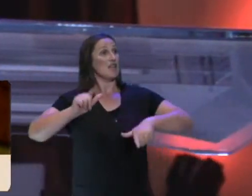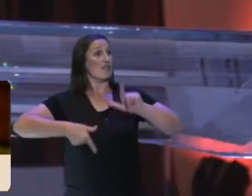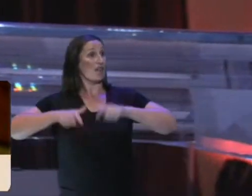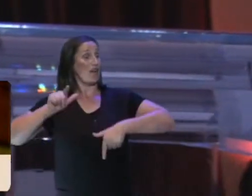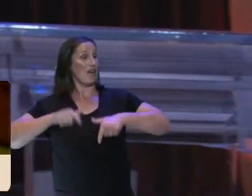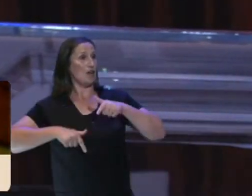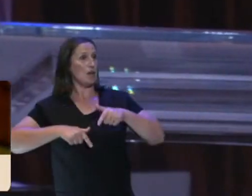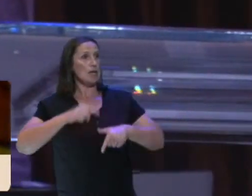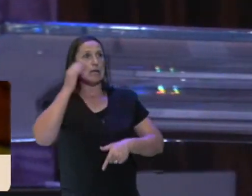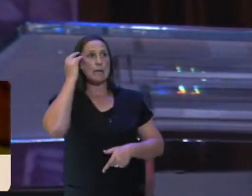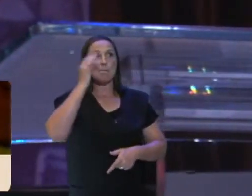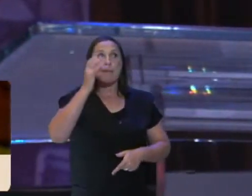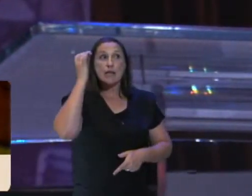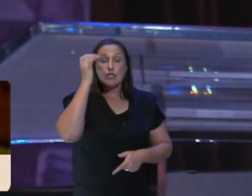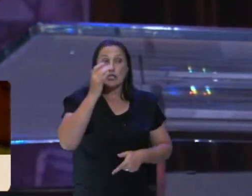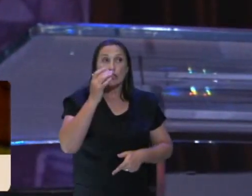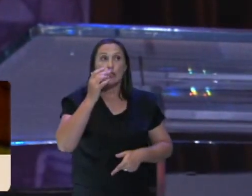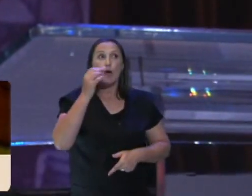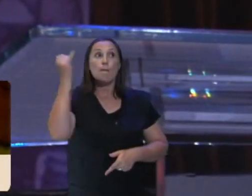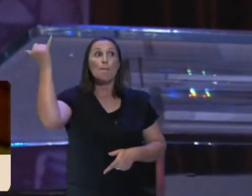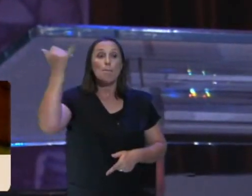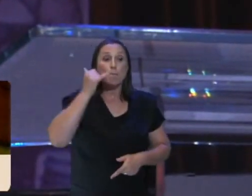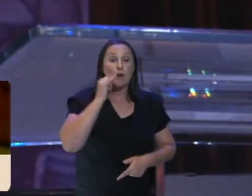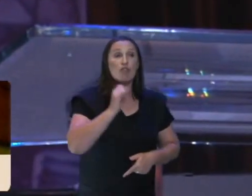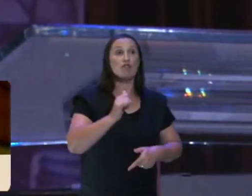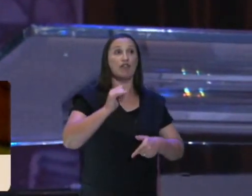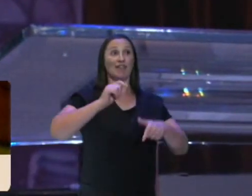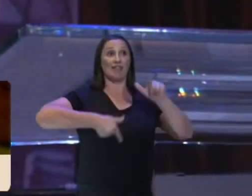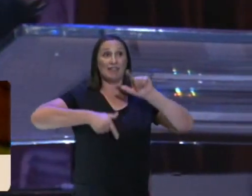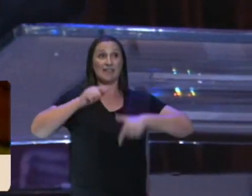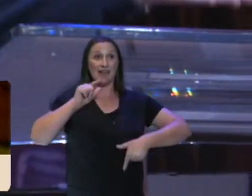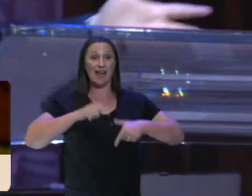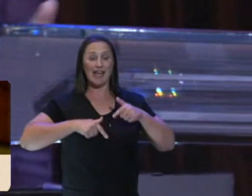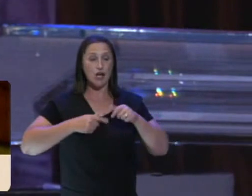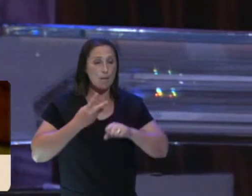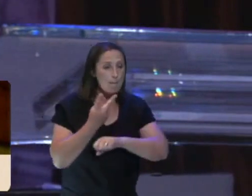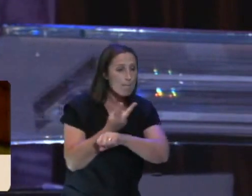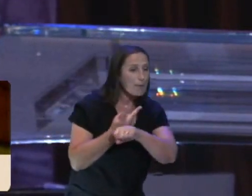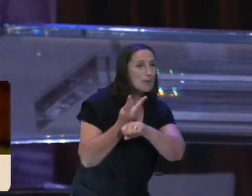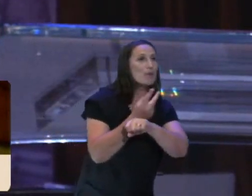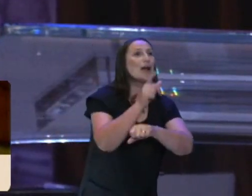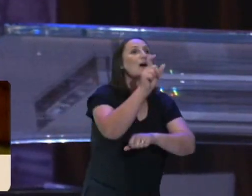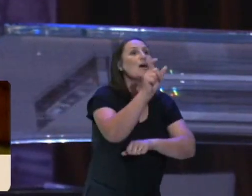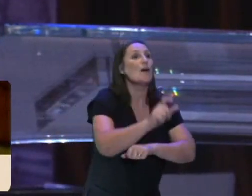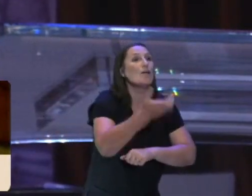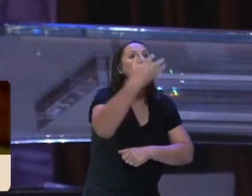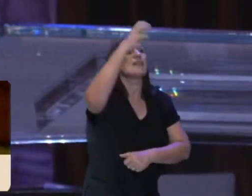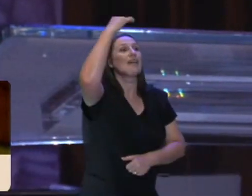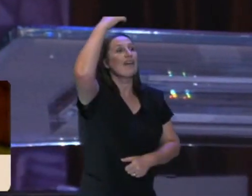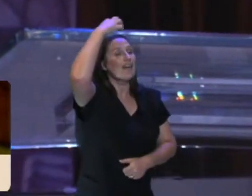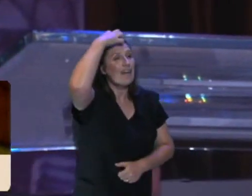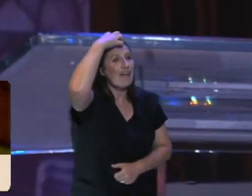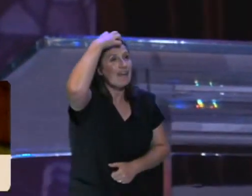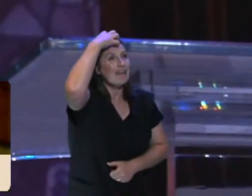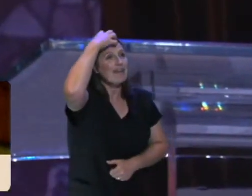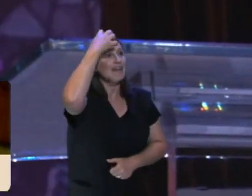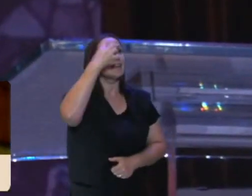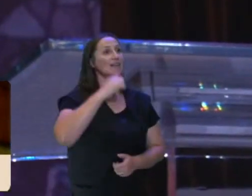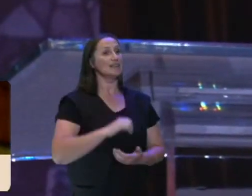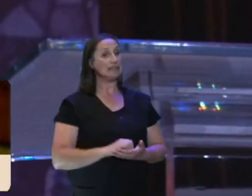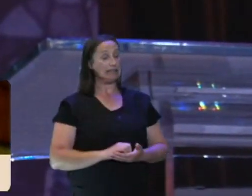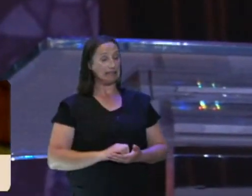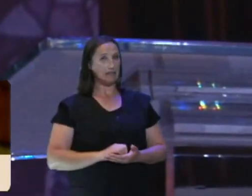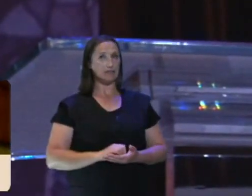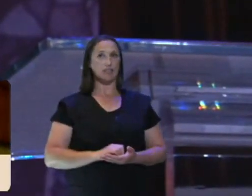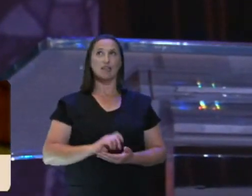de Israel chegar lá, procurar esse tal de Hazael, e ir lá ungir e dizer assim: o